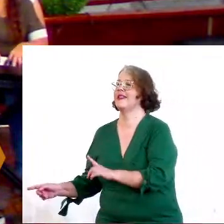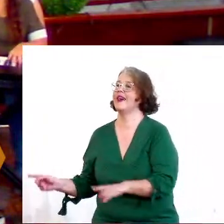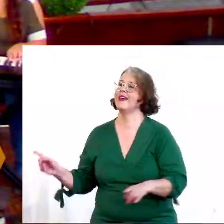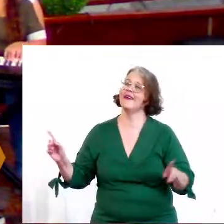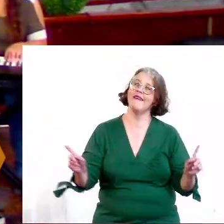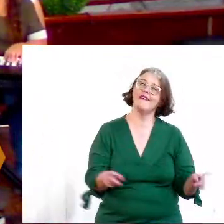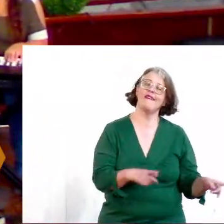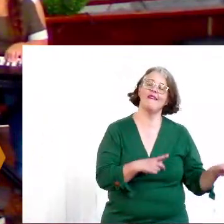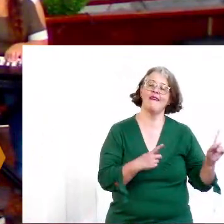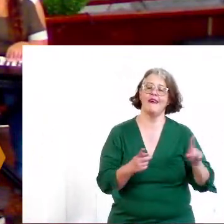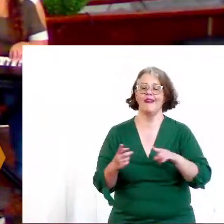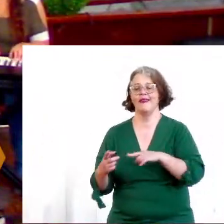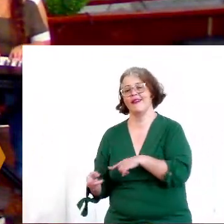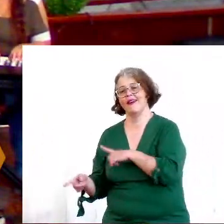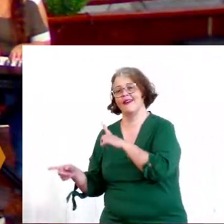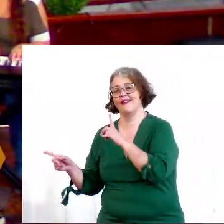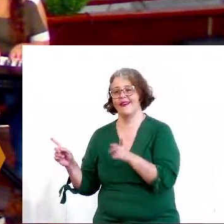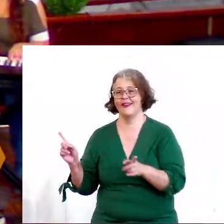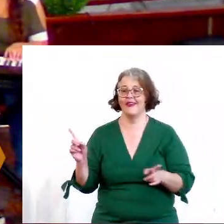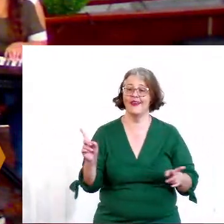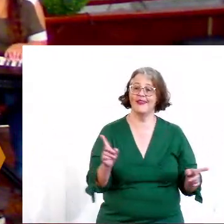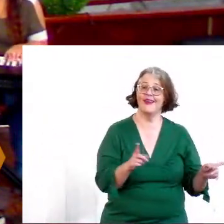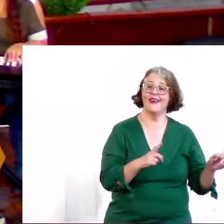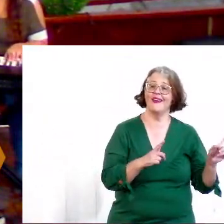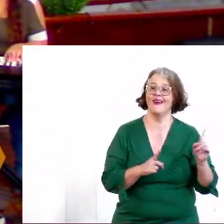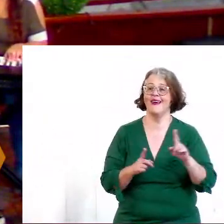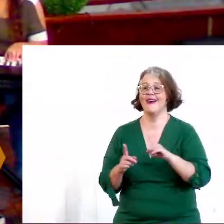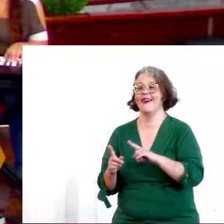La la la ya, la ya la la